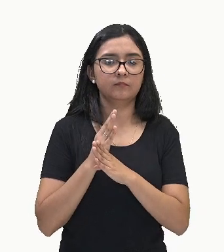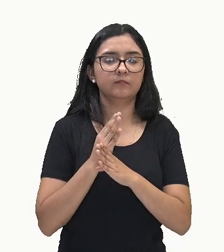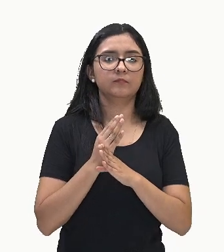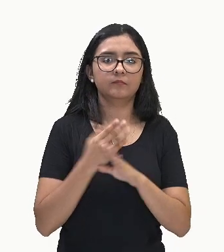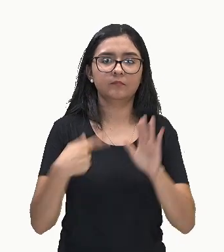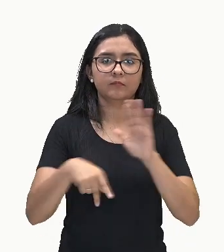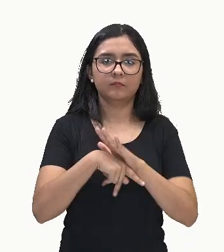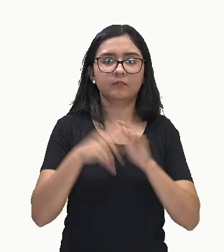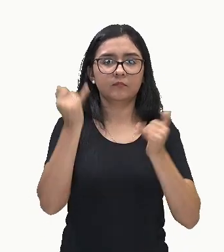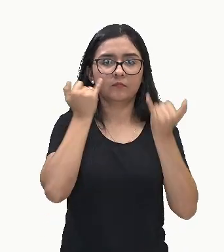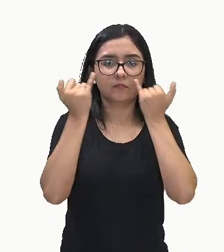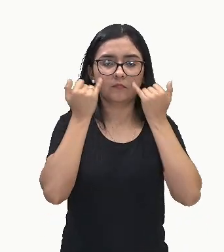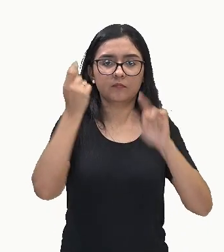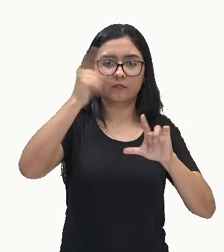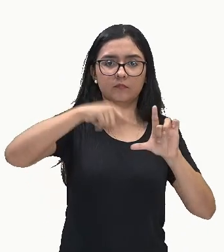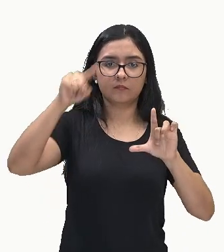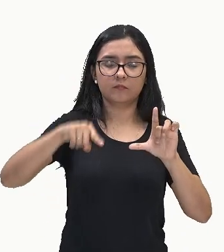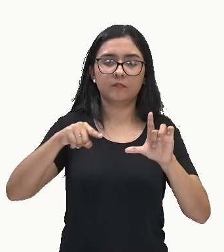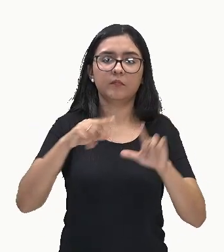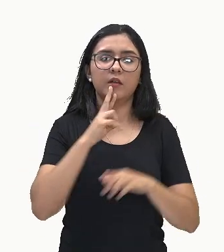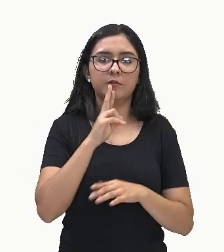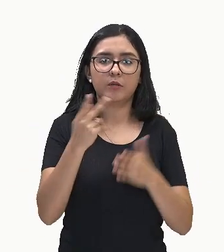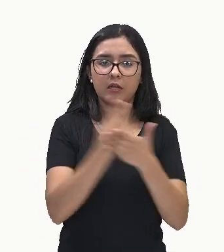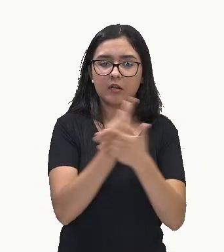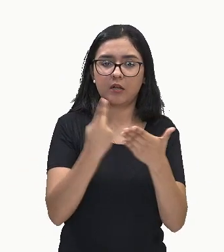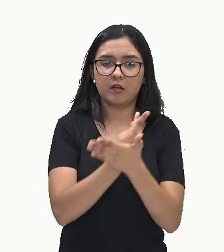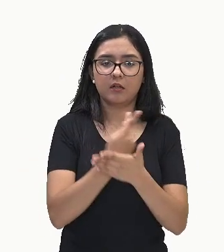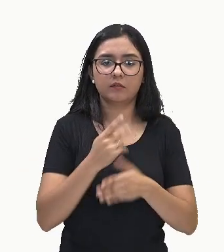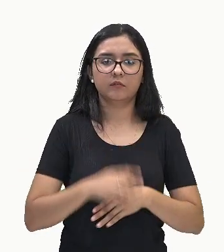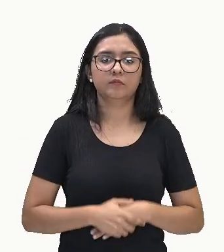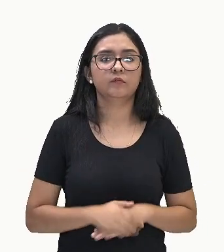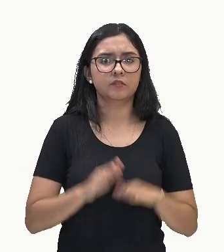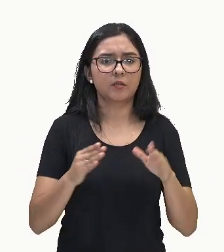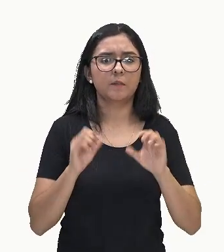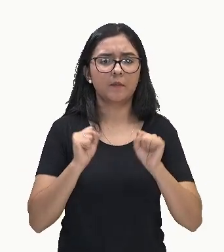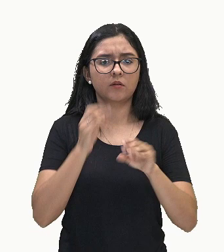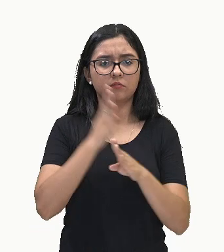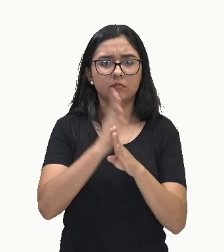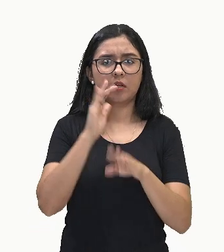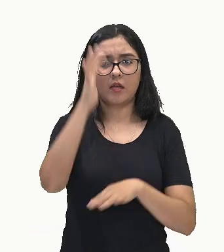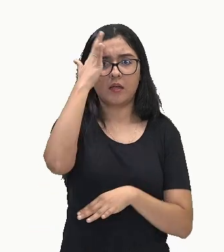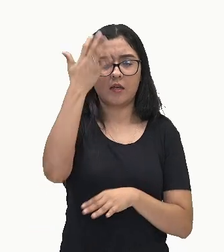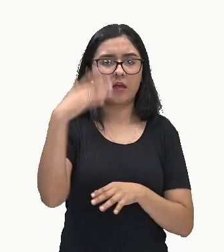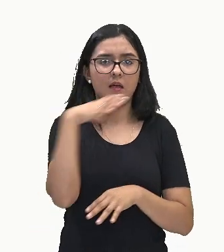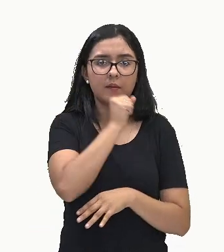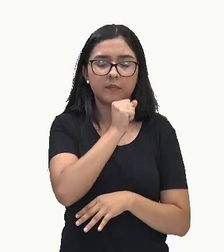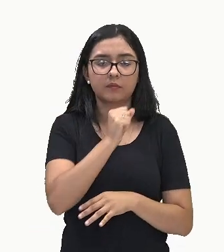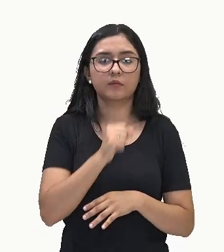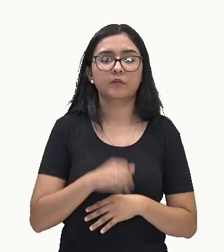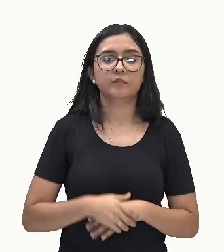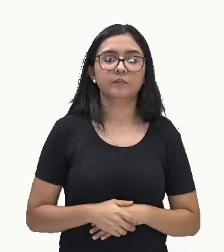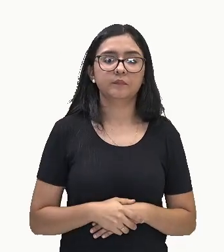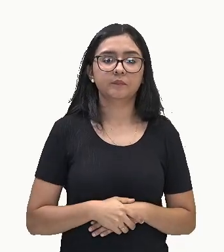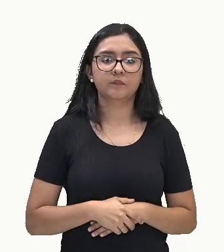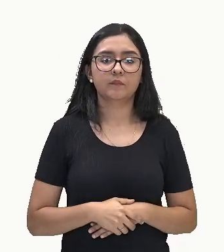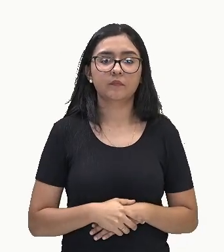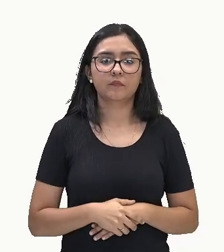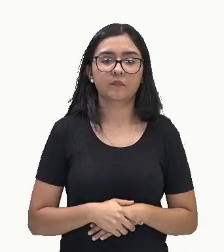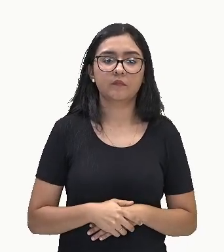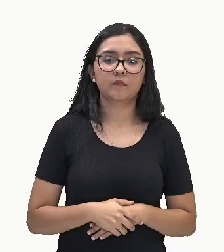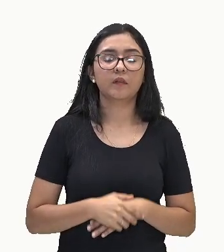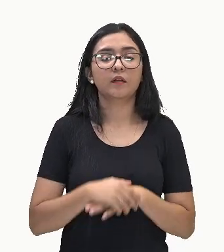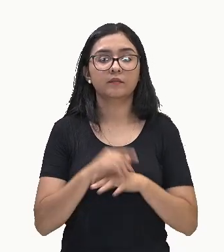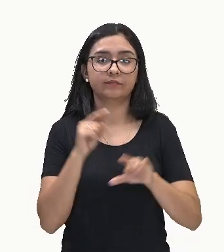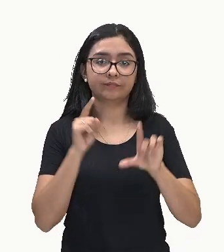gráfico para não responder errado você pode chegar aqui né e na ânsia de querer resolver a questão né logo de cara se dá com a